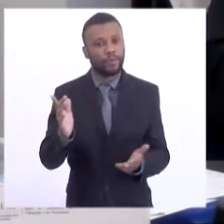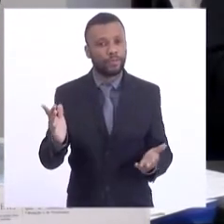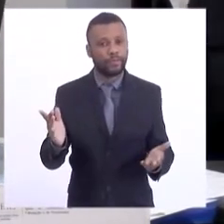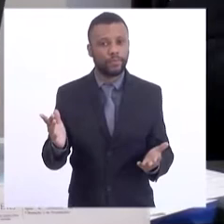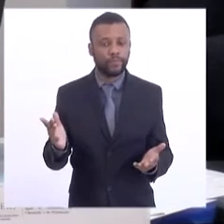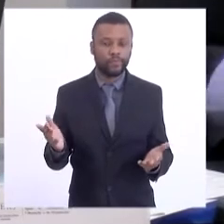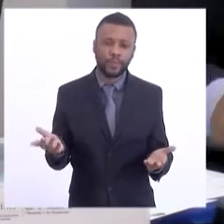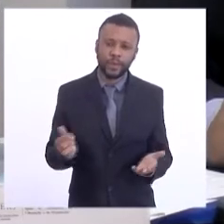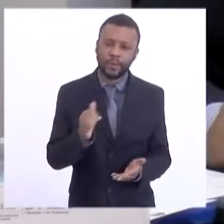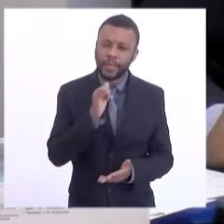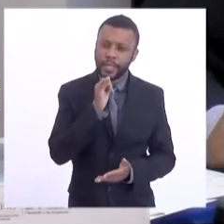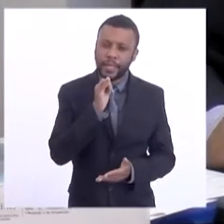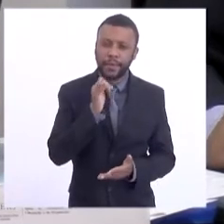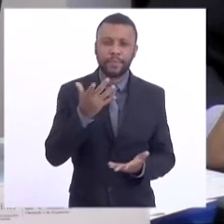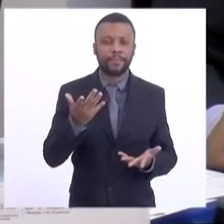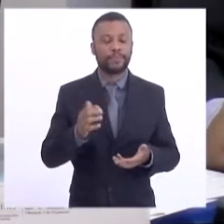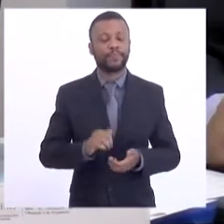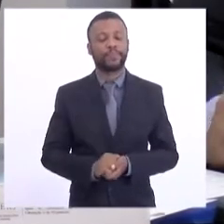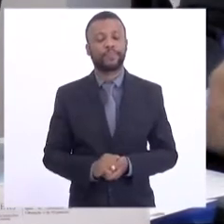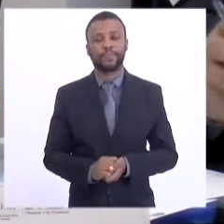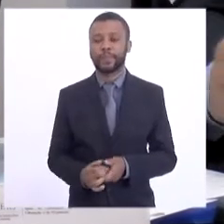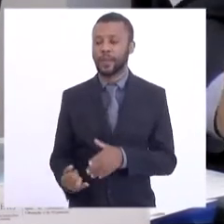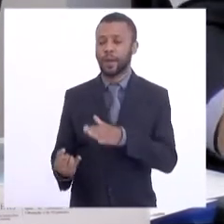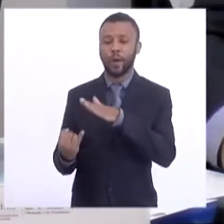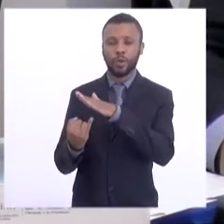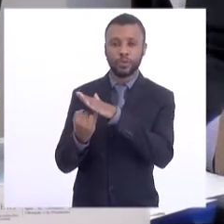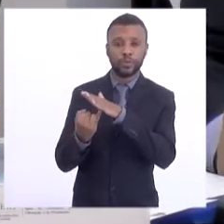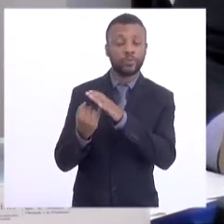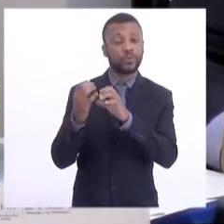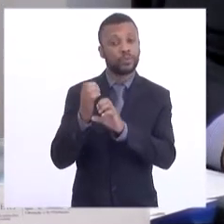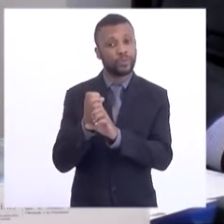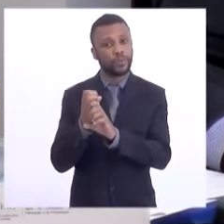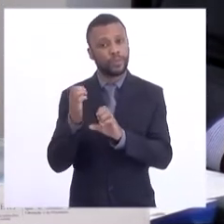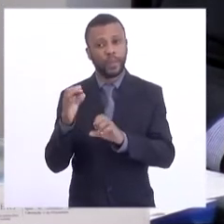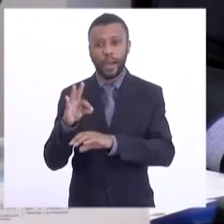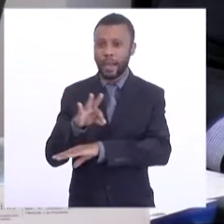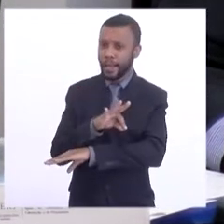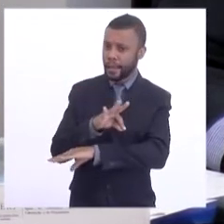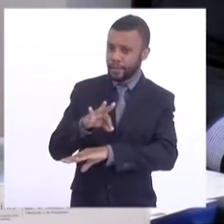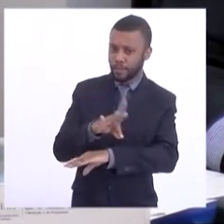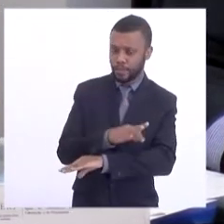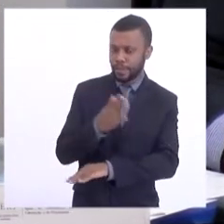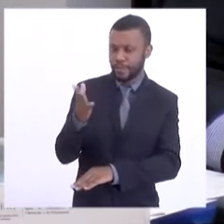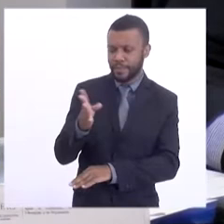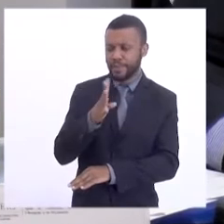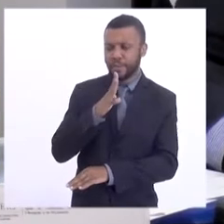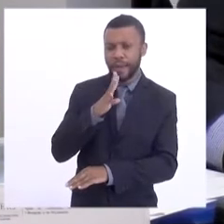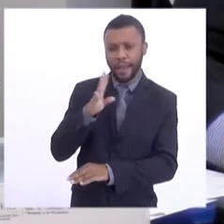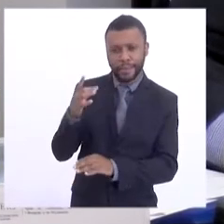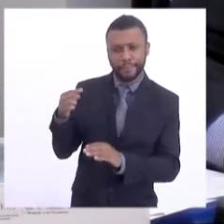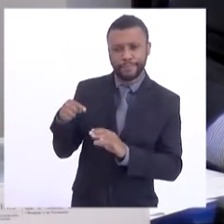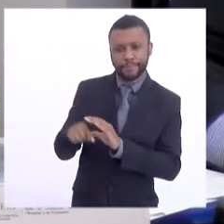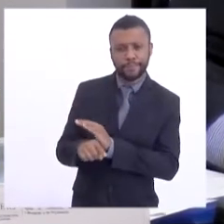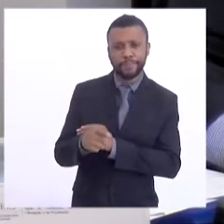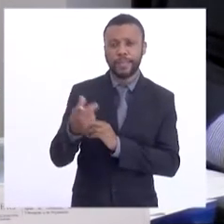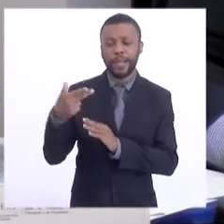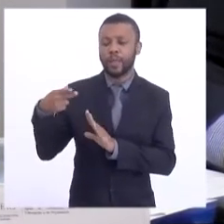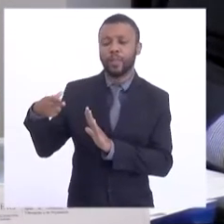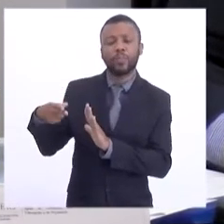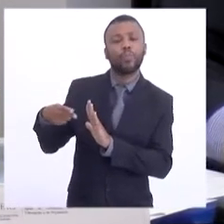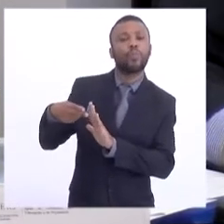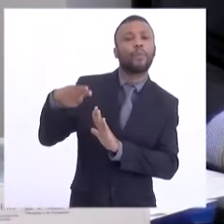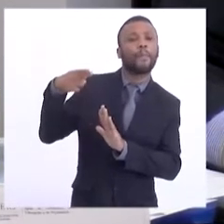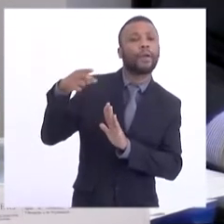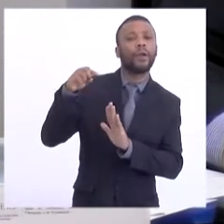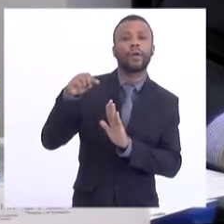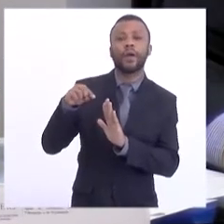e pega lá o Instituto de Engenharia e arquitetura se eu conhece bem aí no meio um presidente